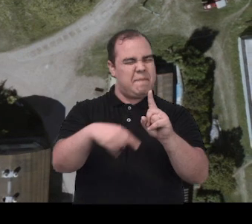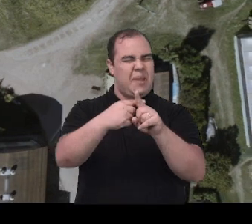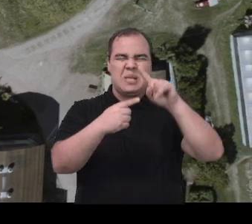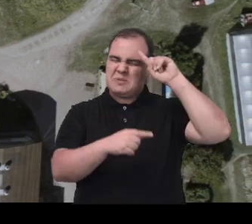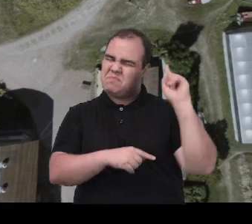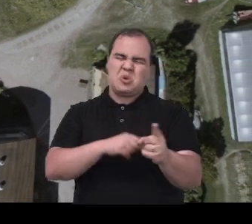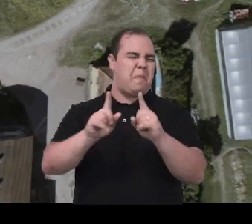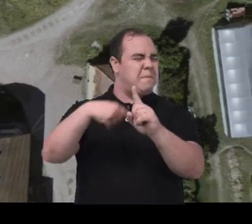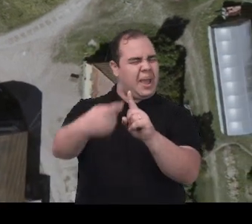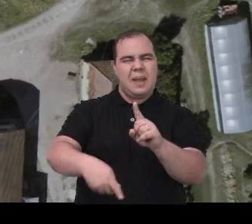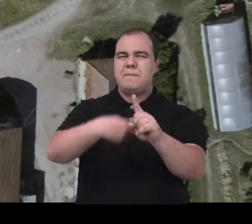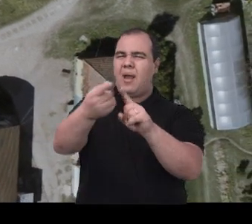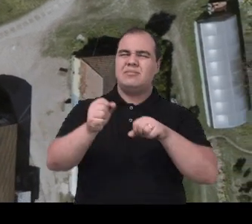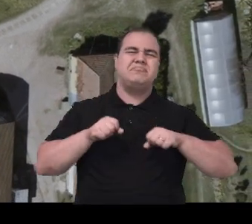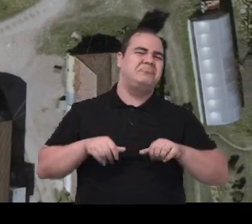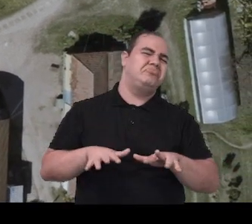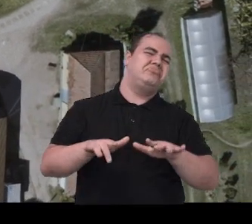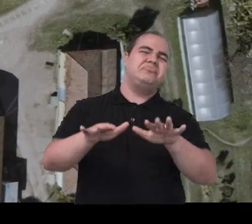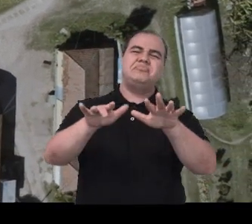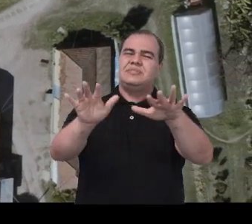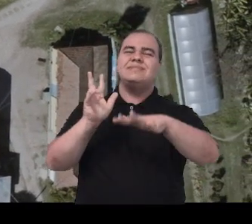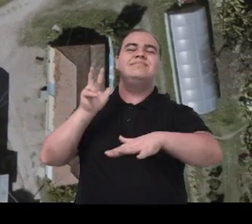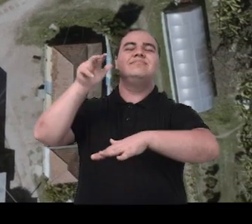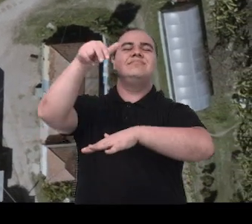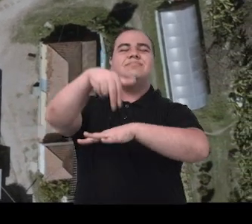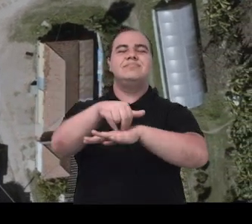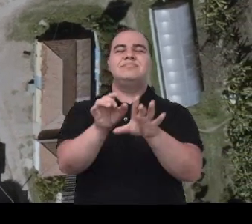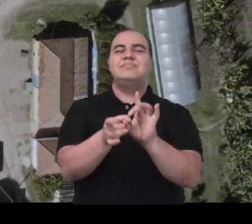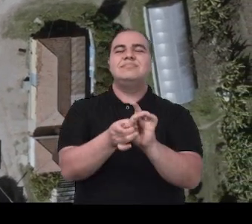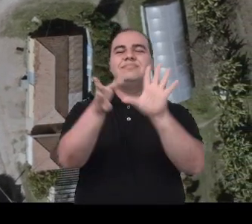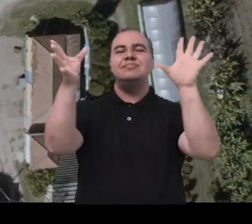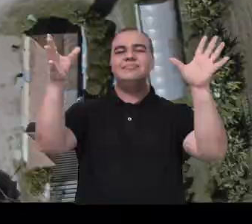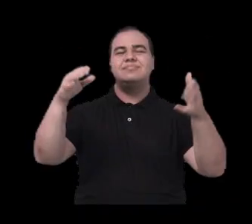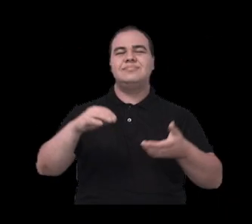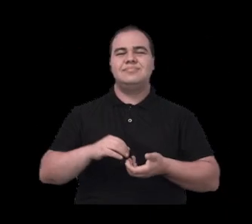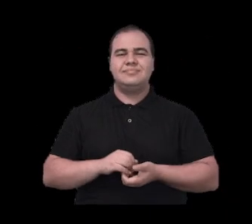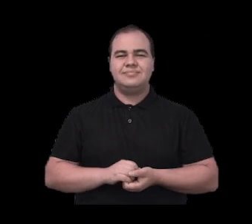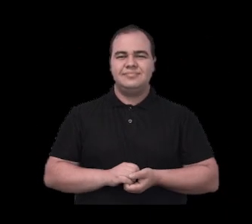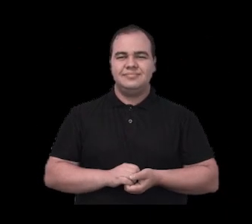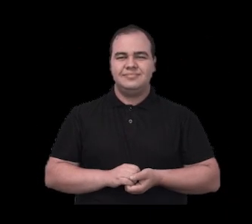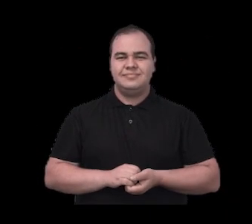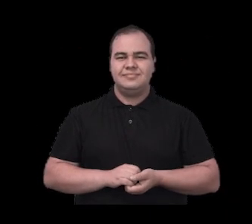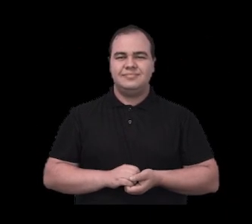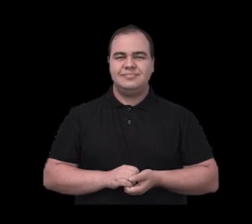mil, sou mais a verdadeira voz da liberdade. Cândido.